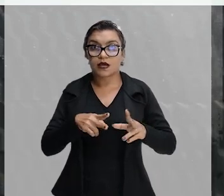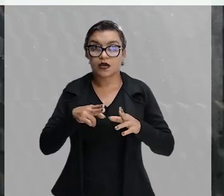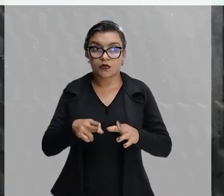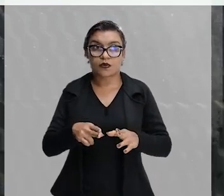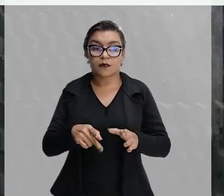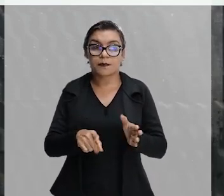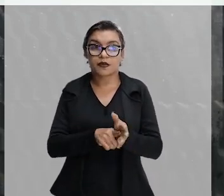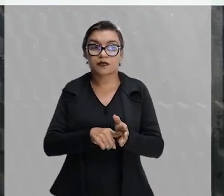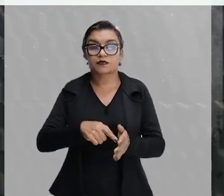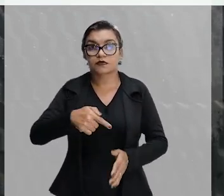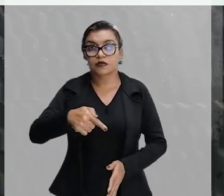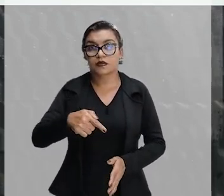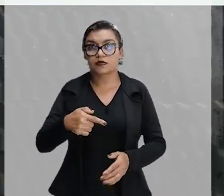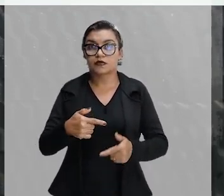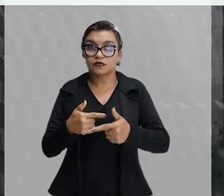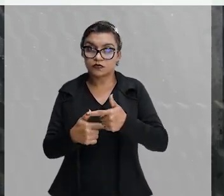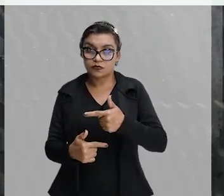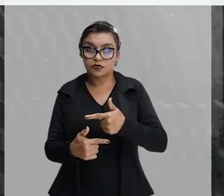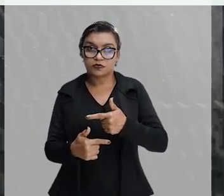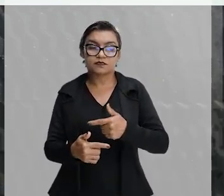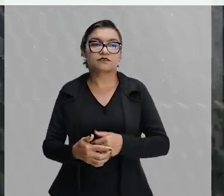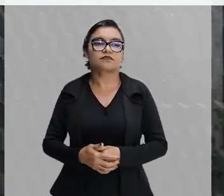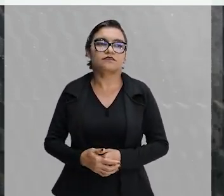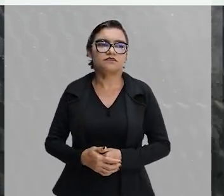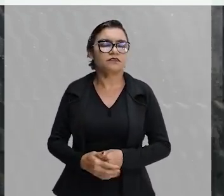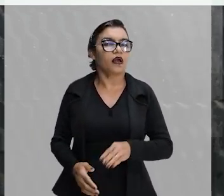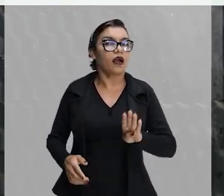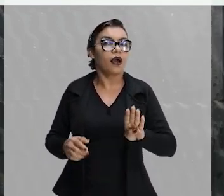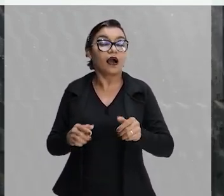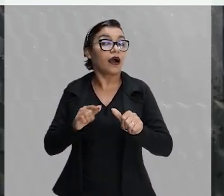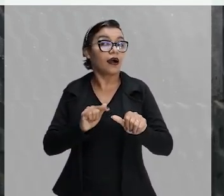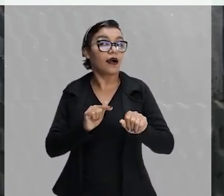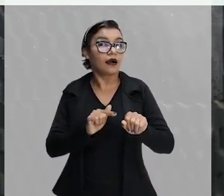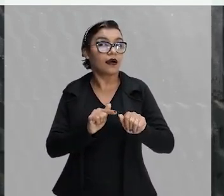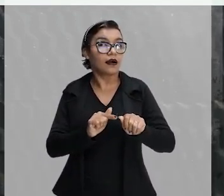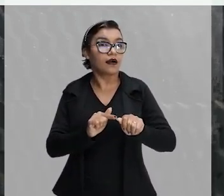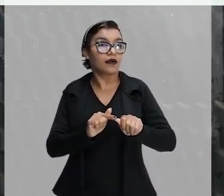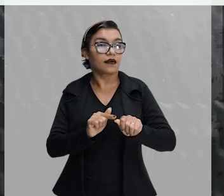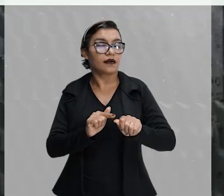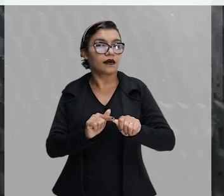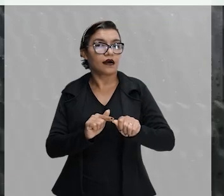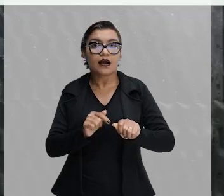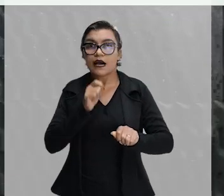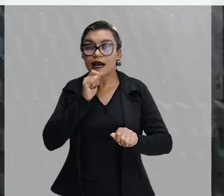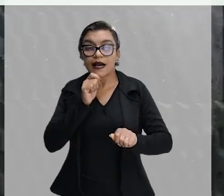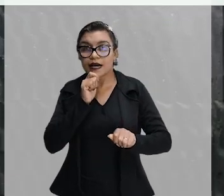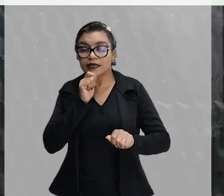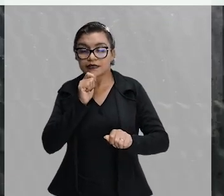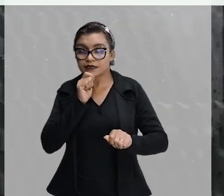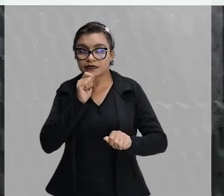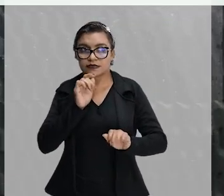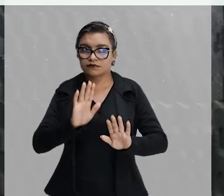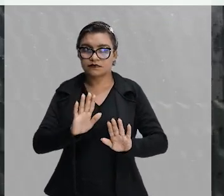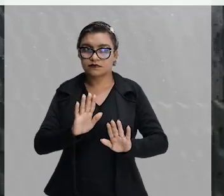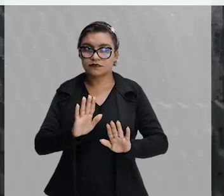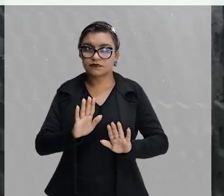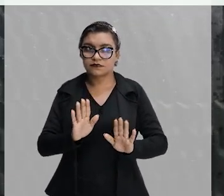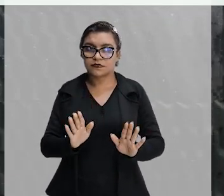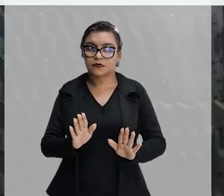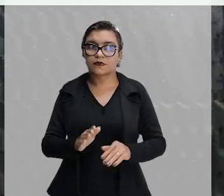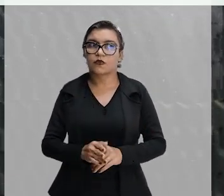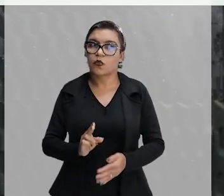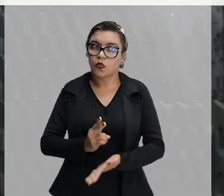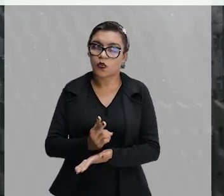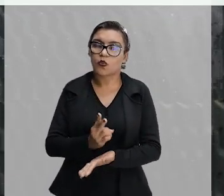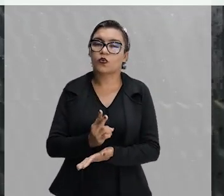B também será menos Q sobre 2. E a carga A? A carga A não foi mexida. Então, vou deixar aqui, ó, carga